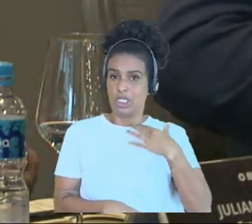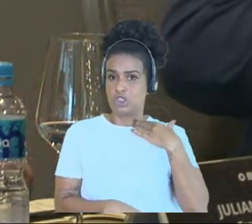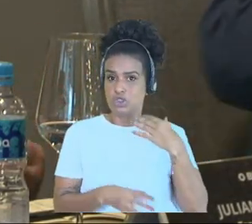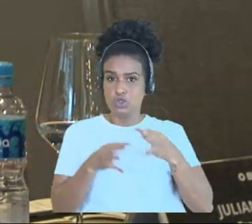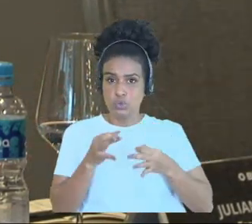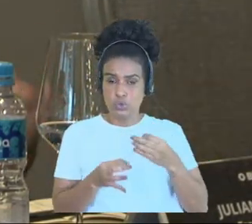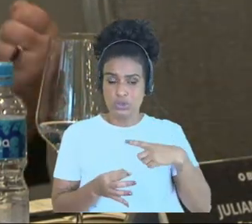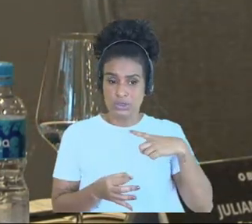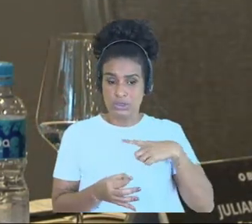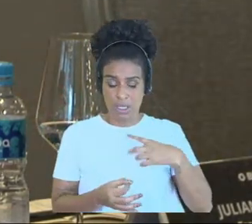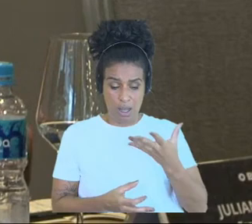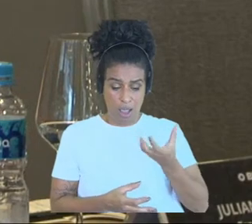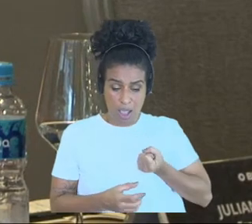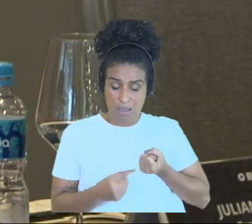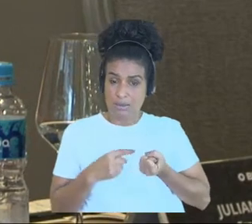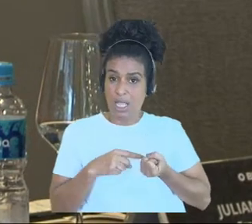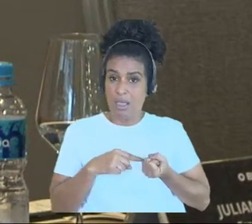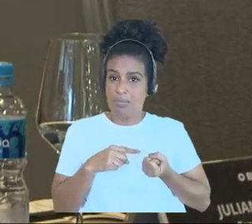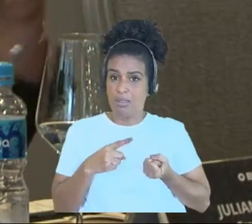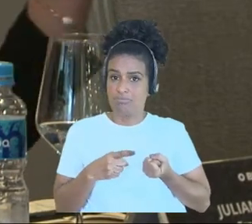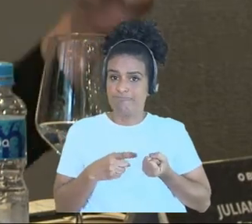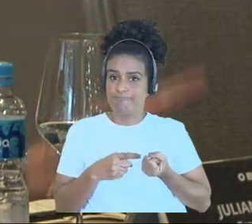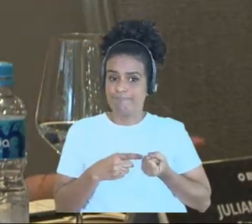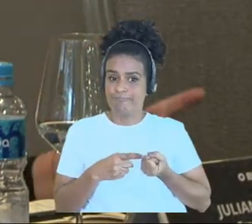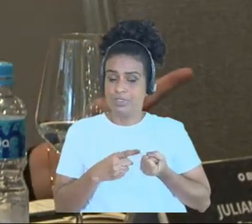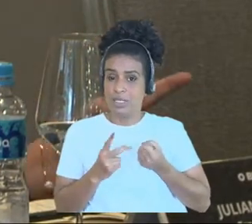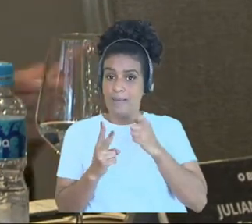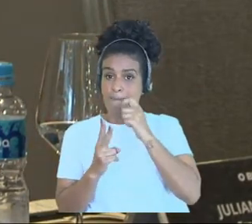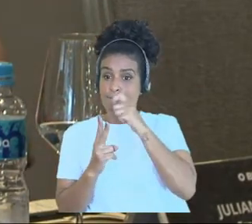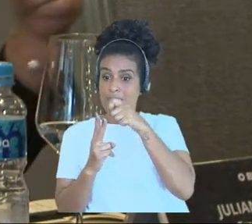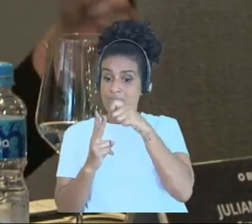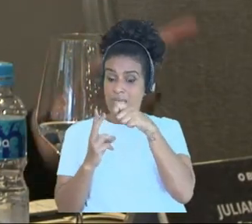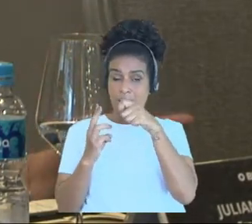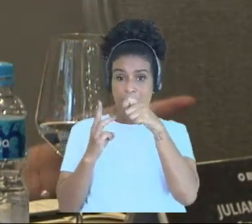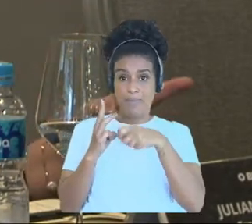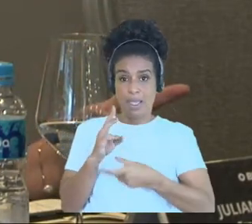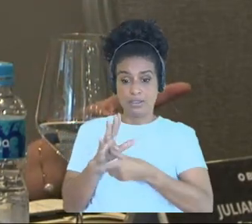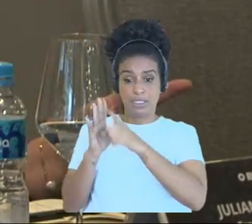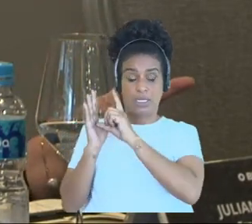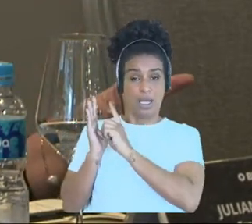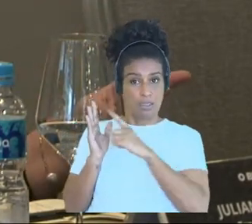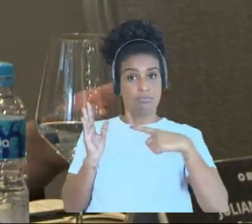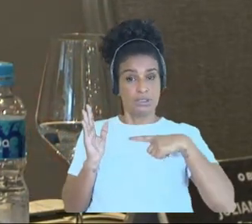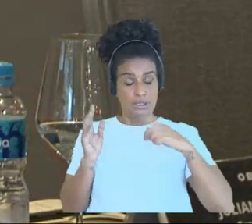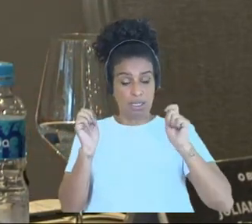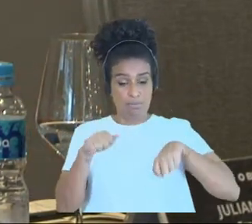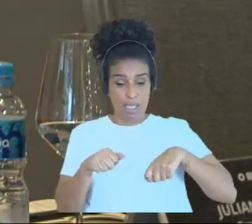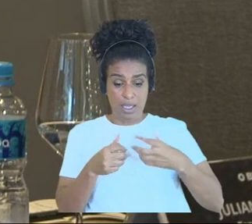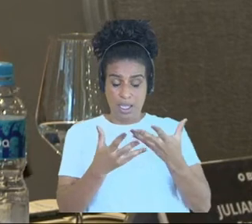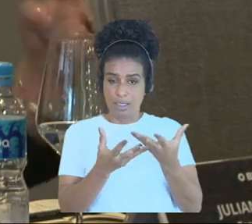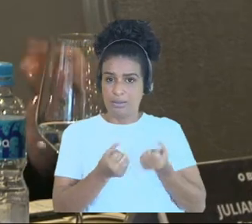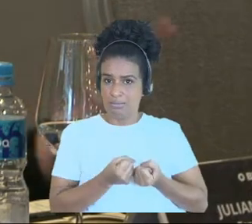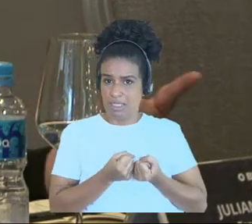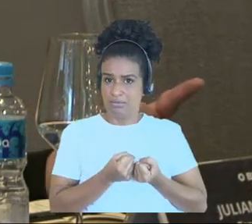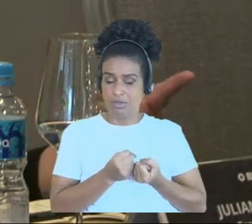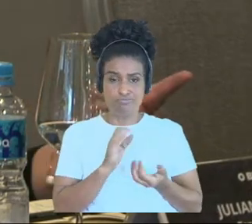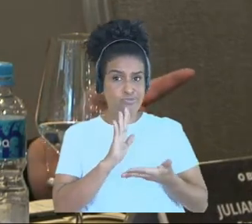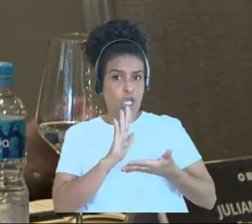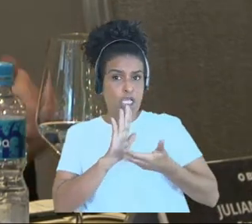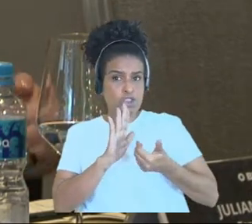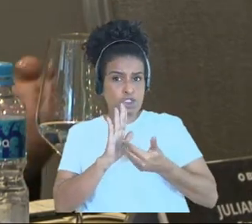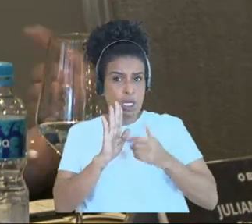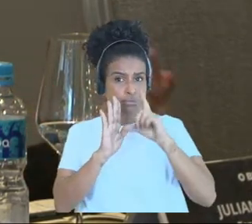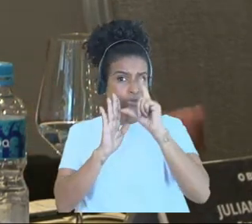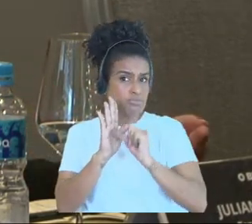ela não recebe, quando ela de fato recebe, ela tem... ela recebe de forma retroativa. Então, você não está eliminando despesa,